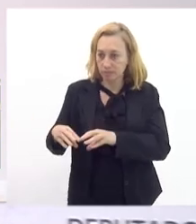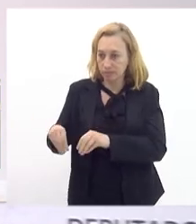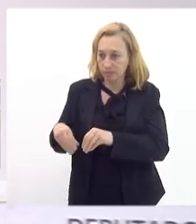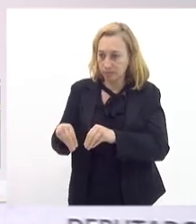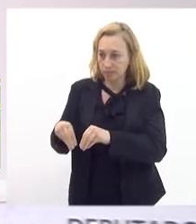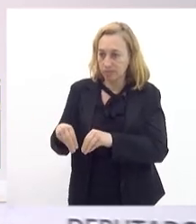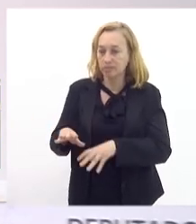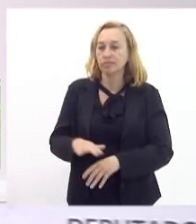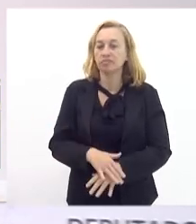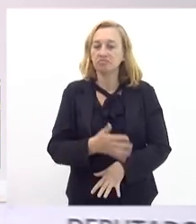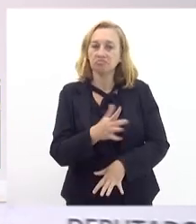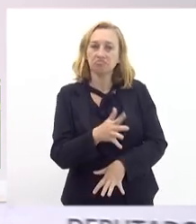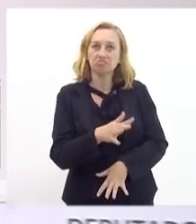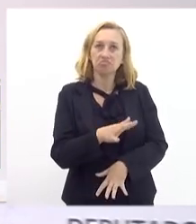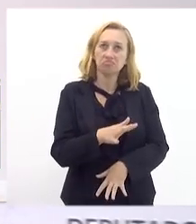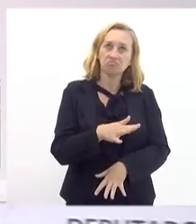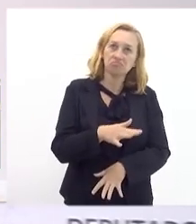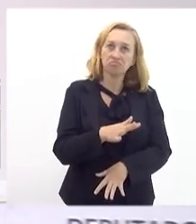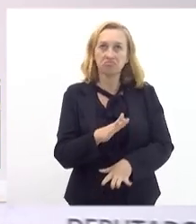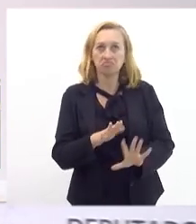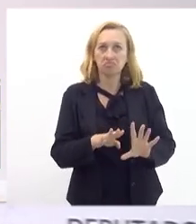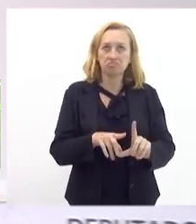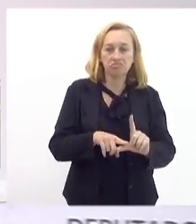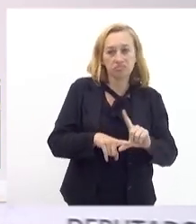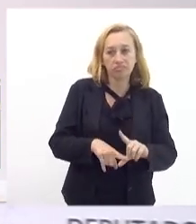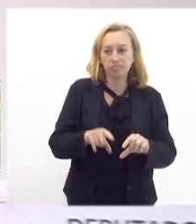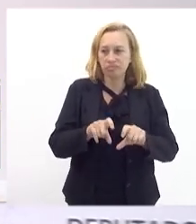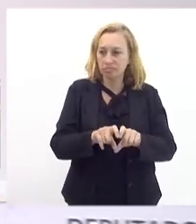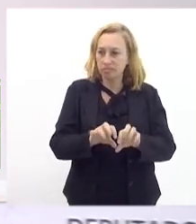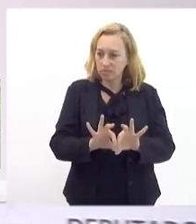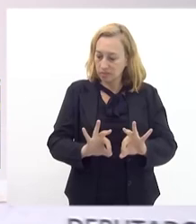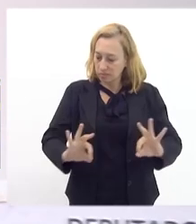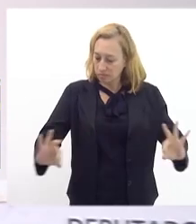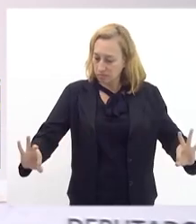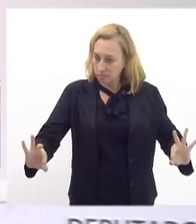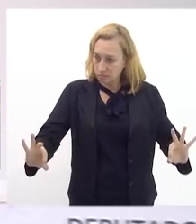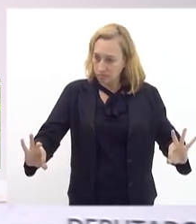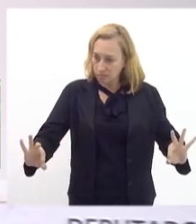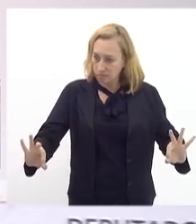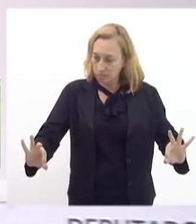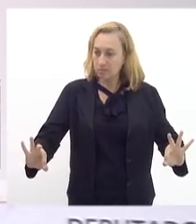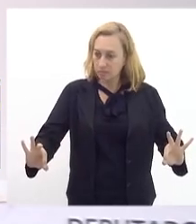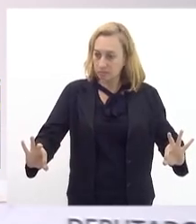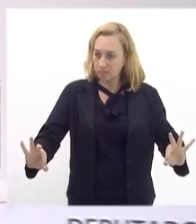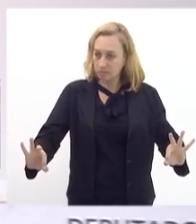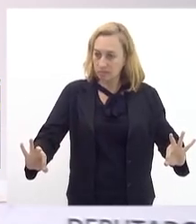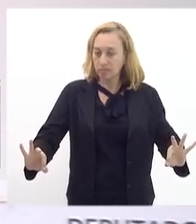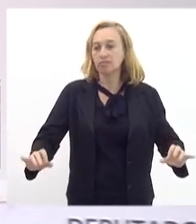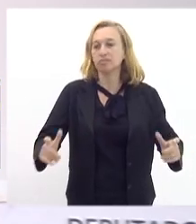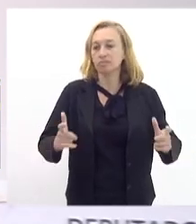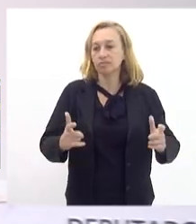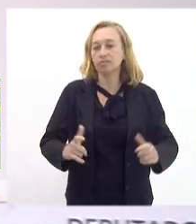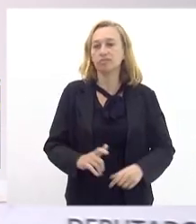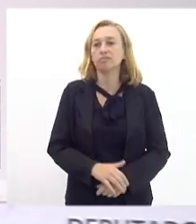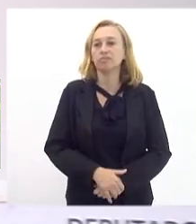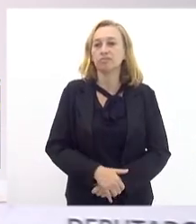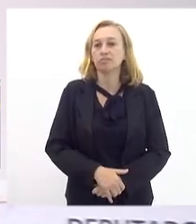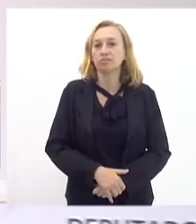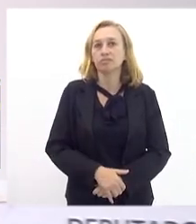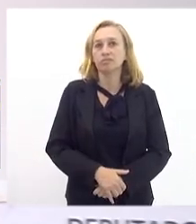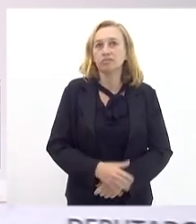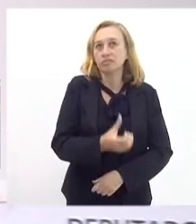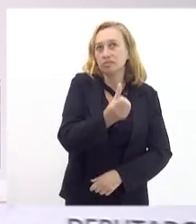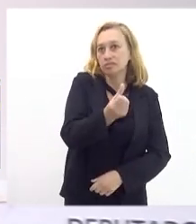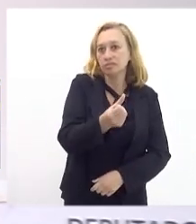que vai dar aí de umas dependendo da distância que as embarcações ficarem da Natal das costas vão